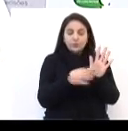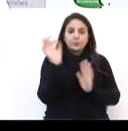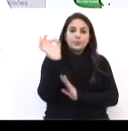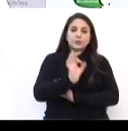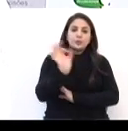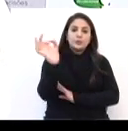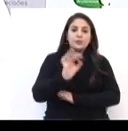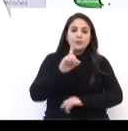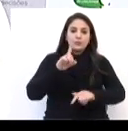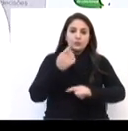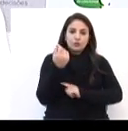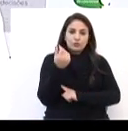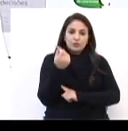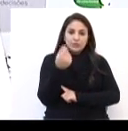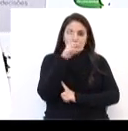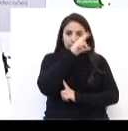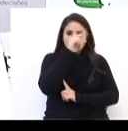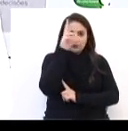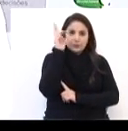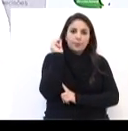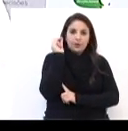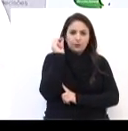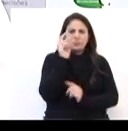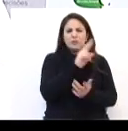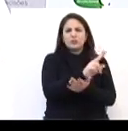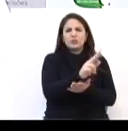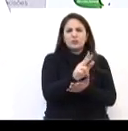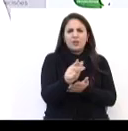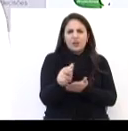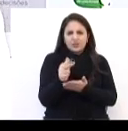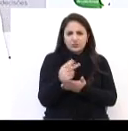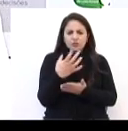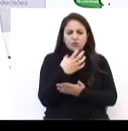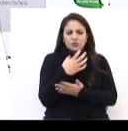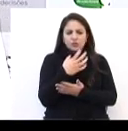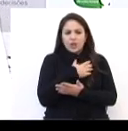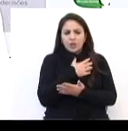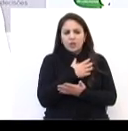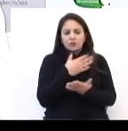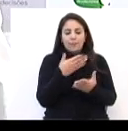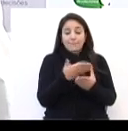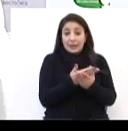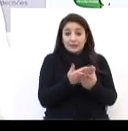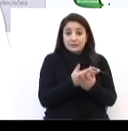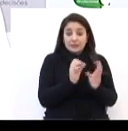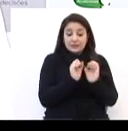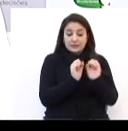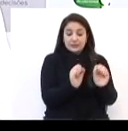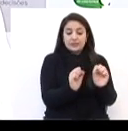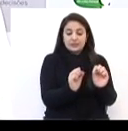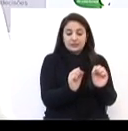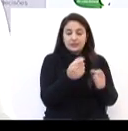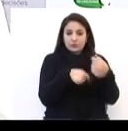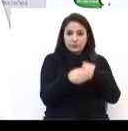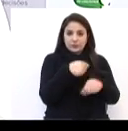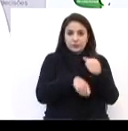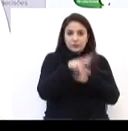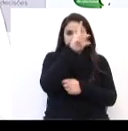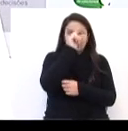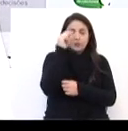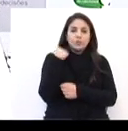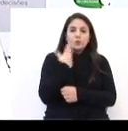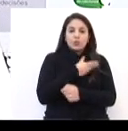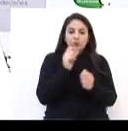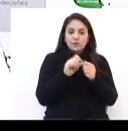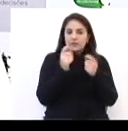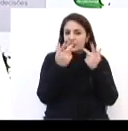determinados percentuais dos recursos do orçamento municipal para as mais variadas pastas e secretarias da administração municipal. Nós vamos